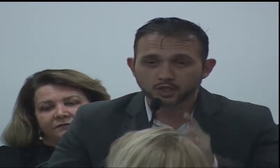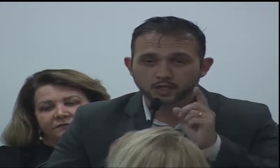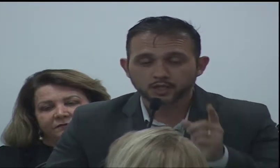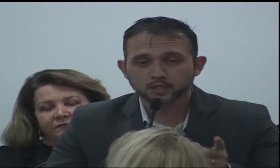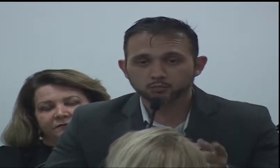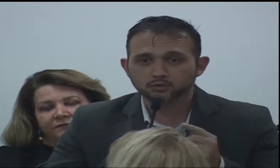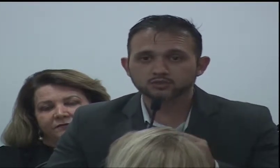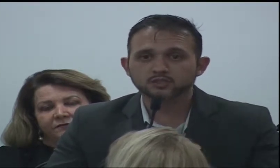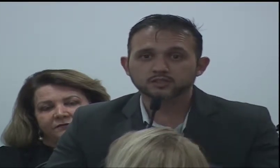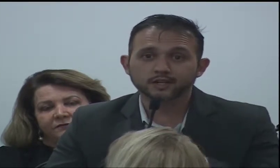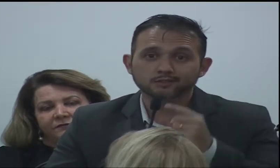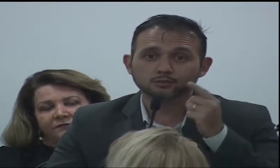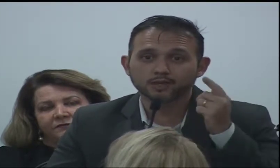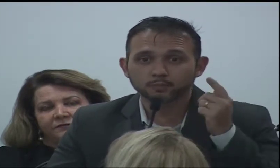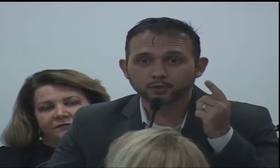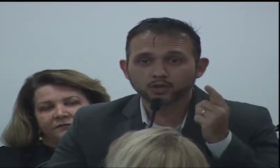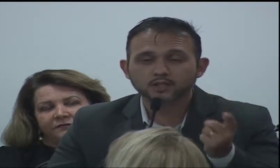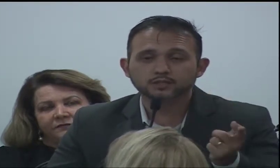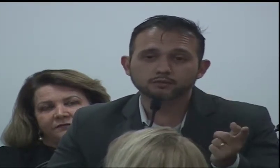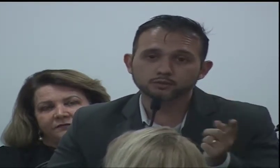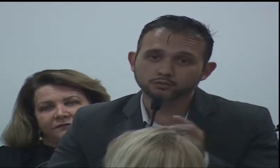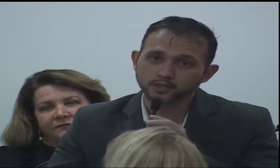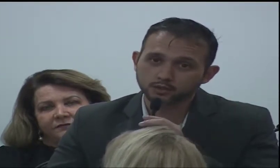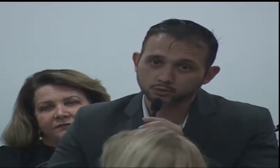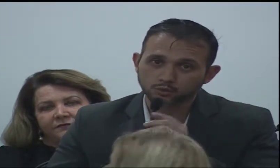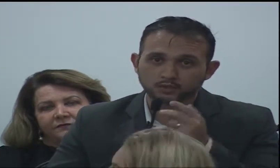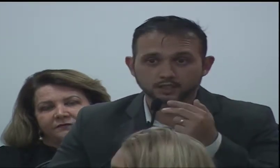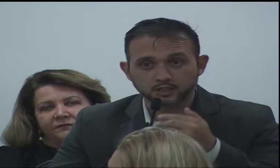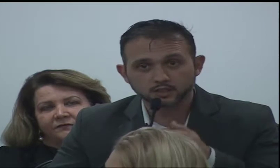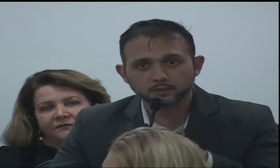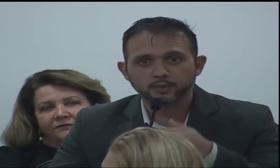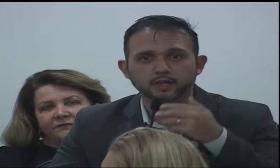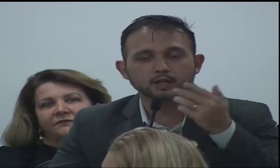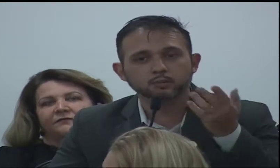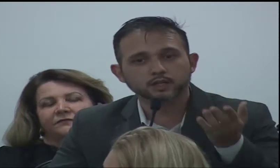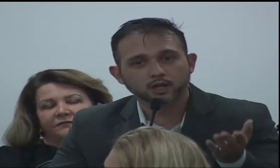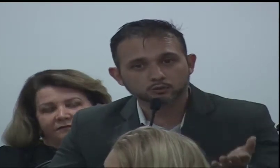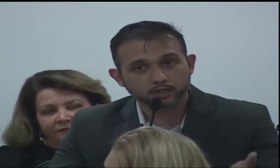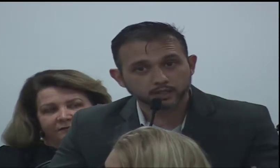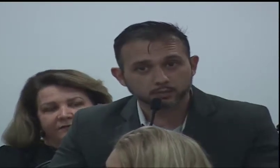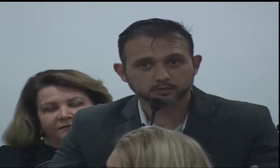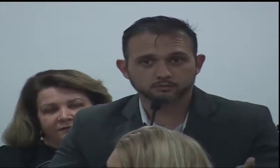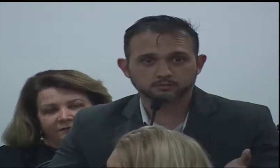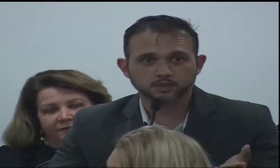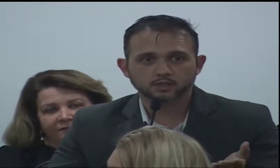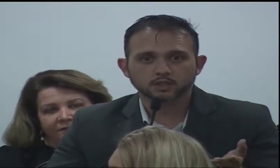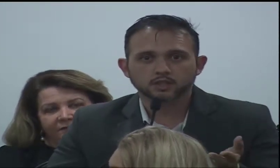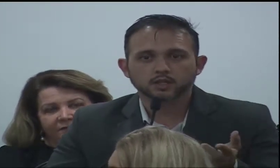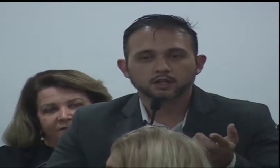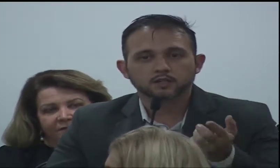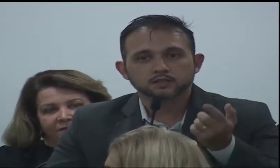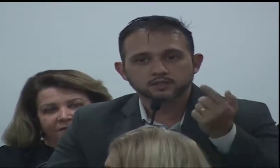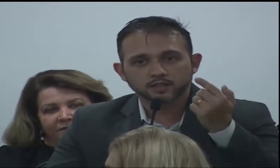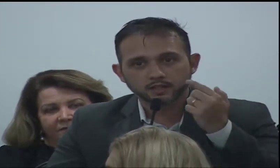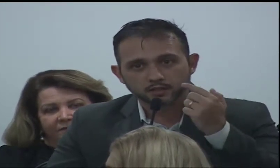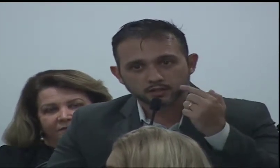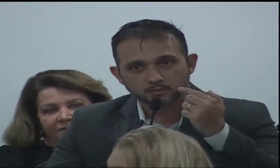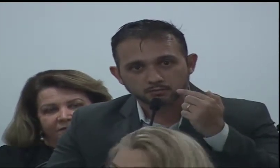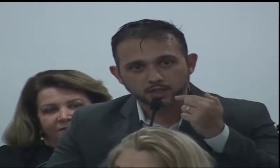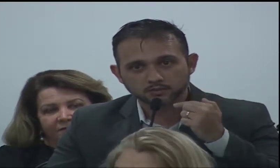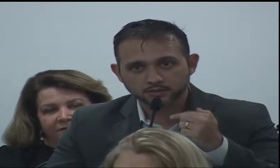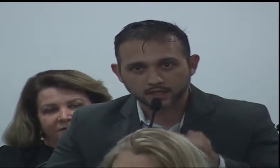teor. E que muitos disseram que não era prerrogativa do vereador daqui de Limeira abordar o tema.